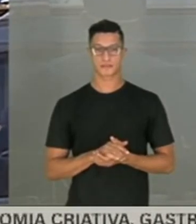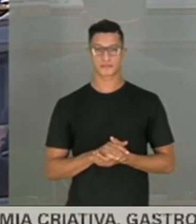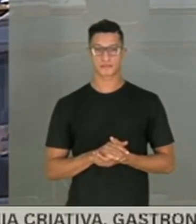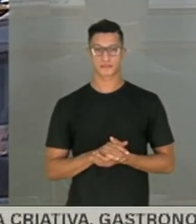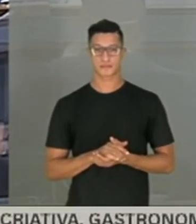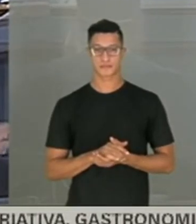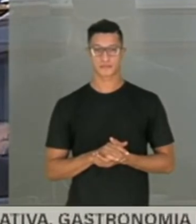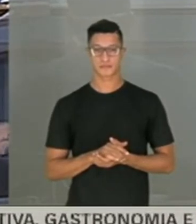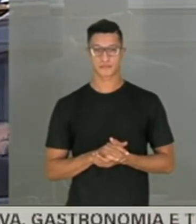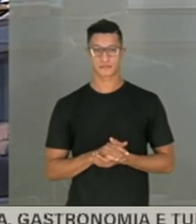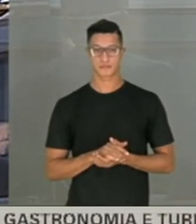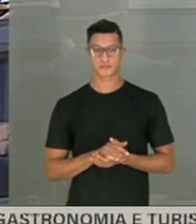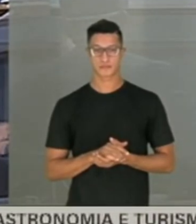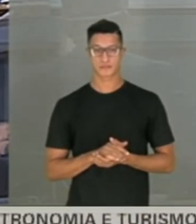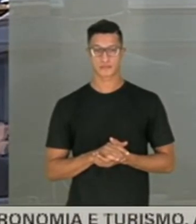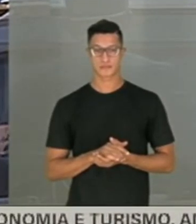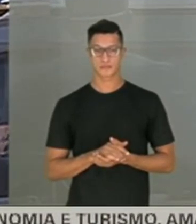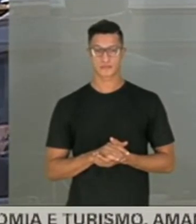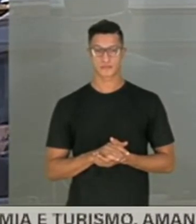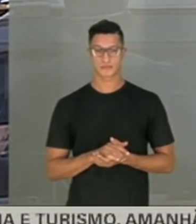E aí